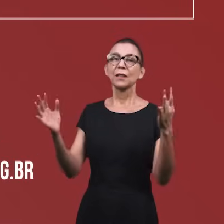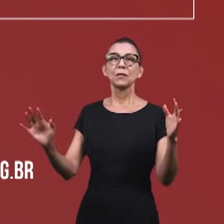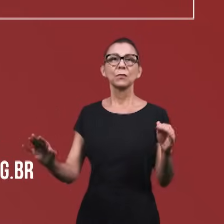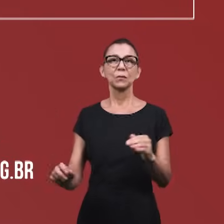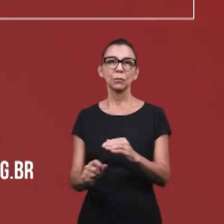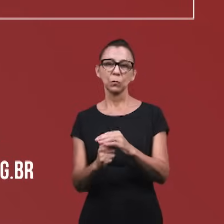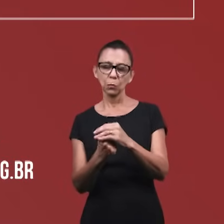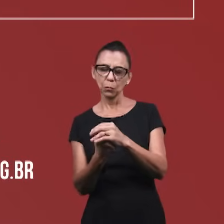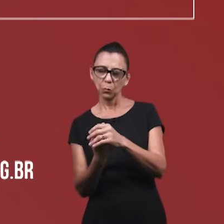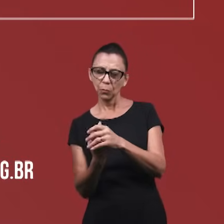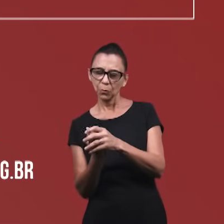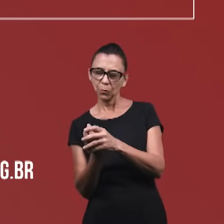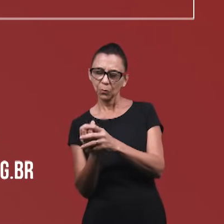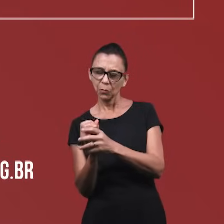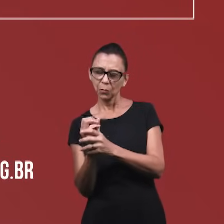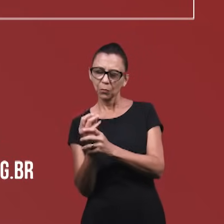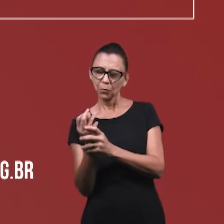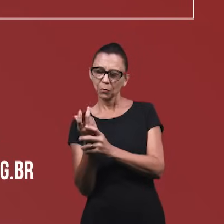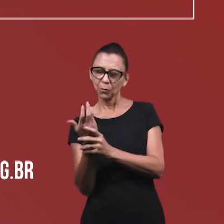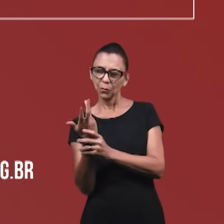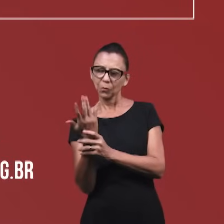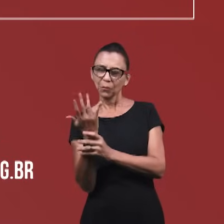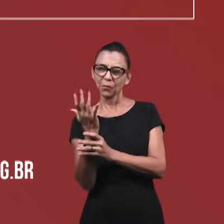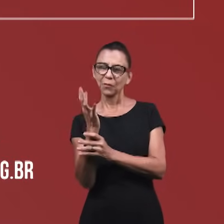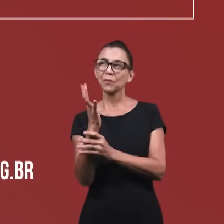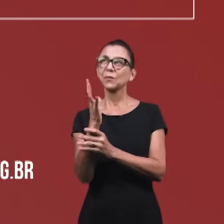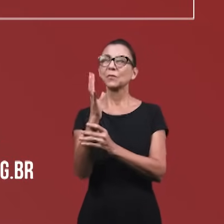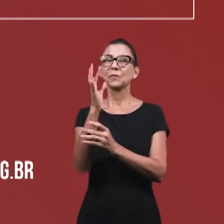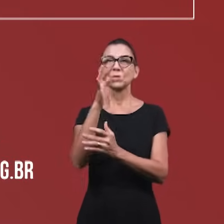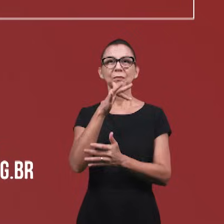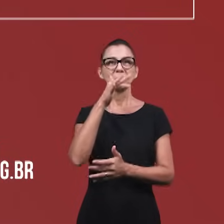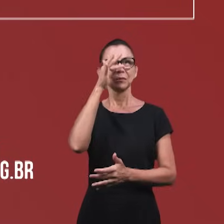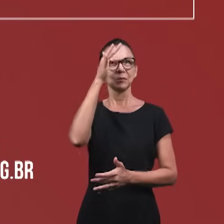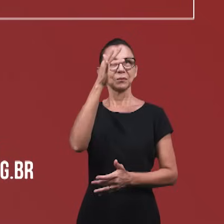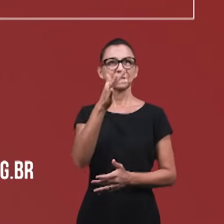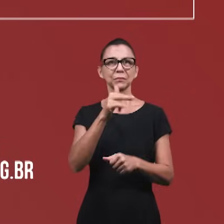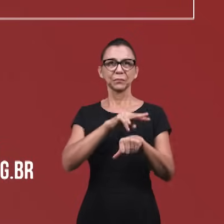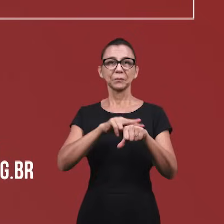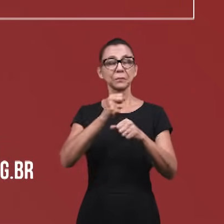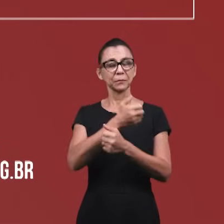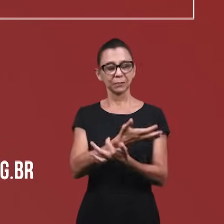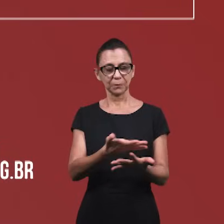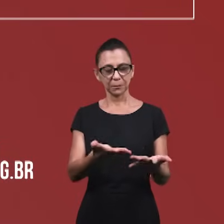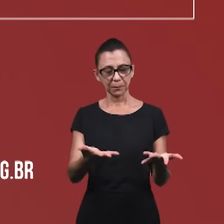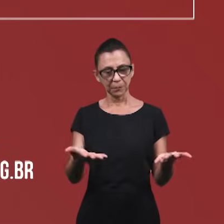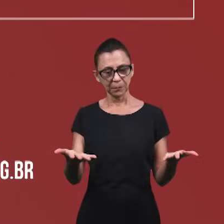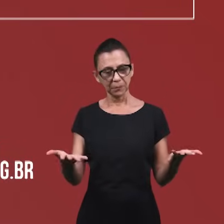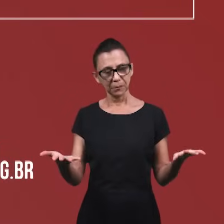Como uma flor pequena em teu